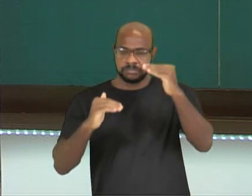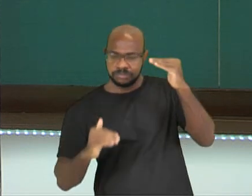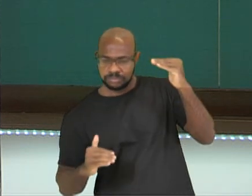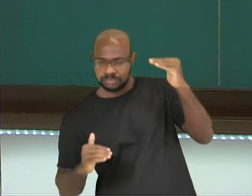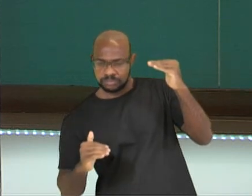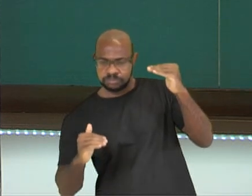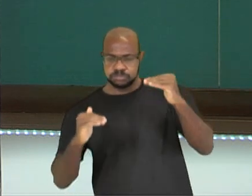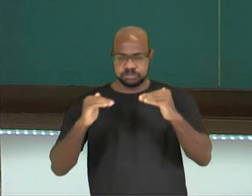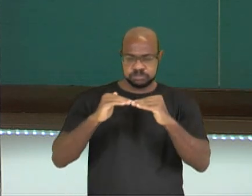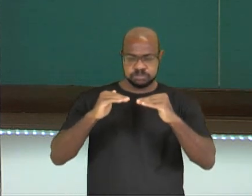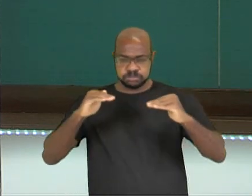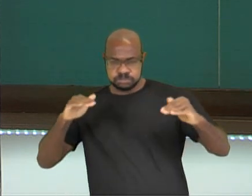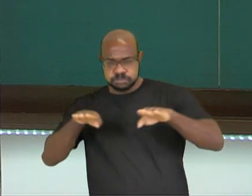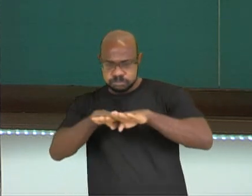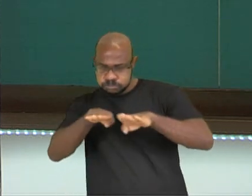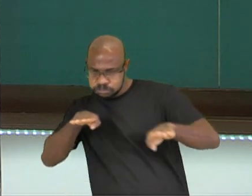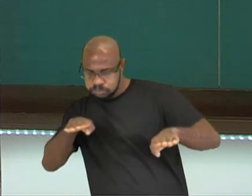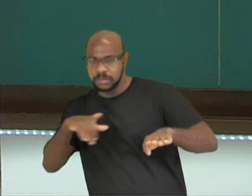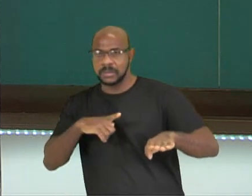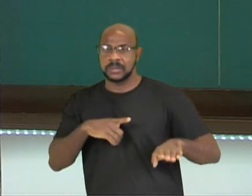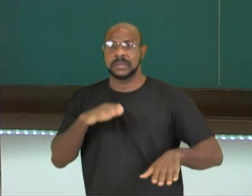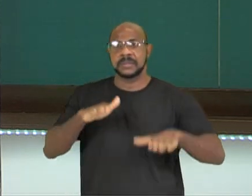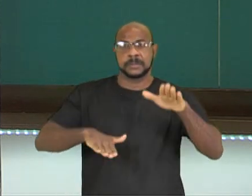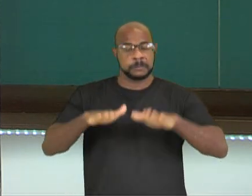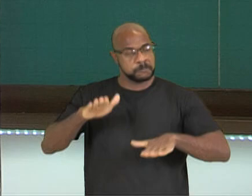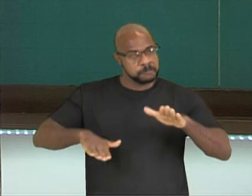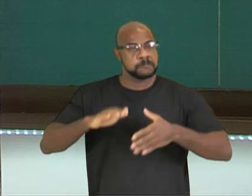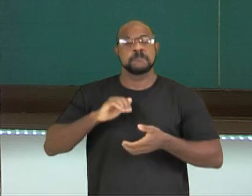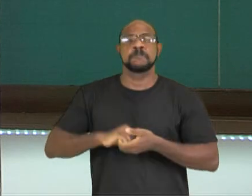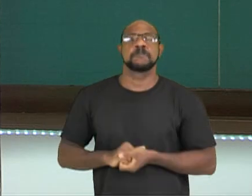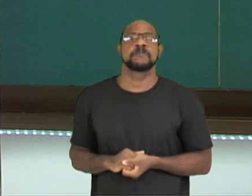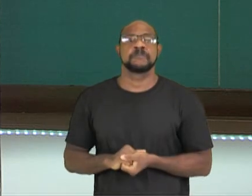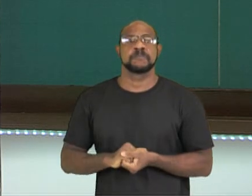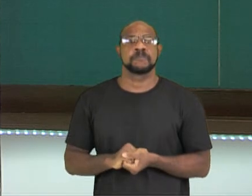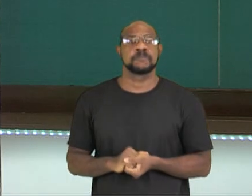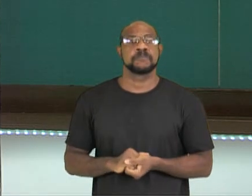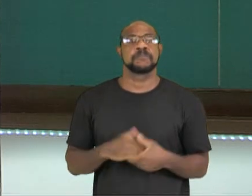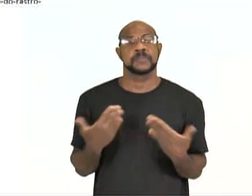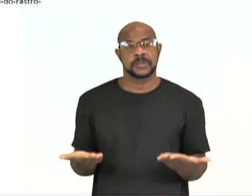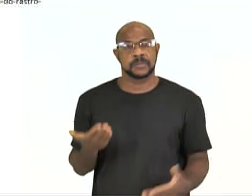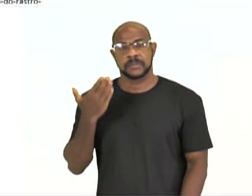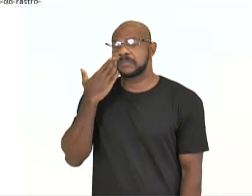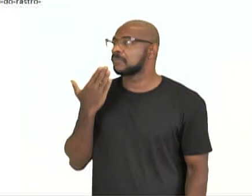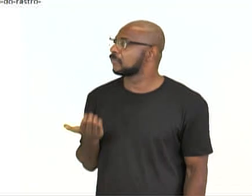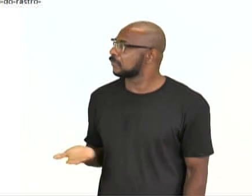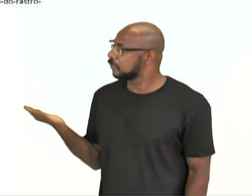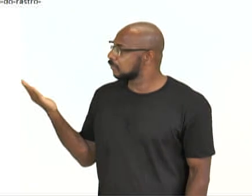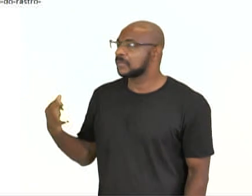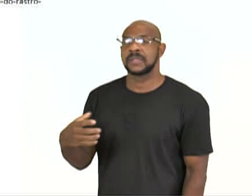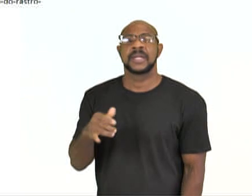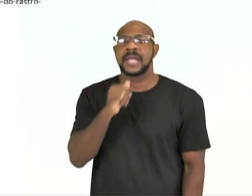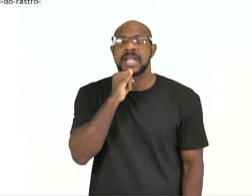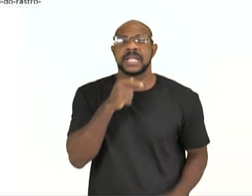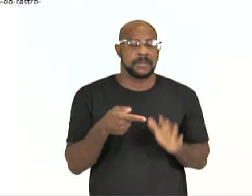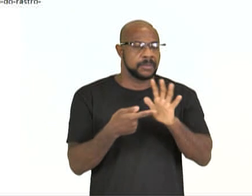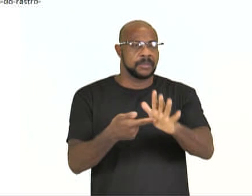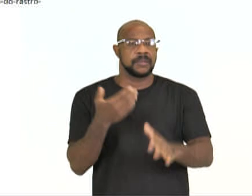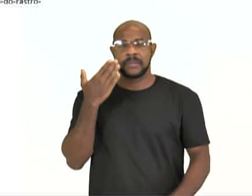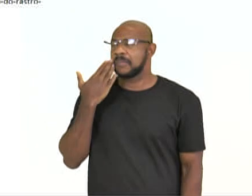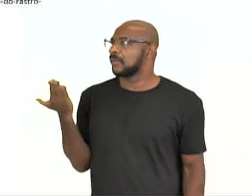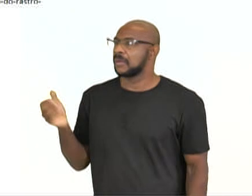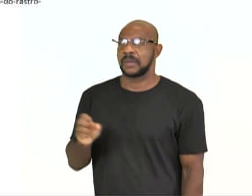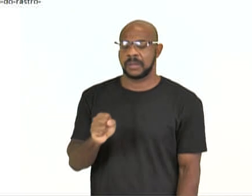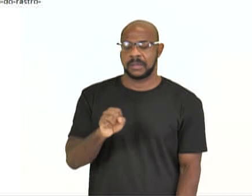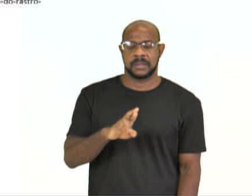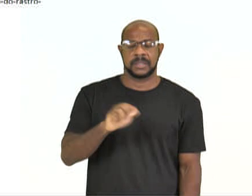são mais planas, outras são mais elevadas, certo? E aí, nesse sentido, nós temos exemplos. Serra